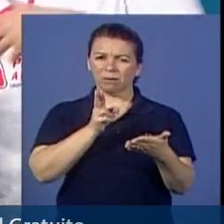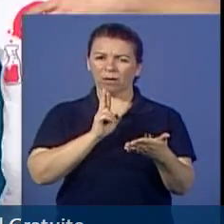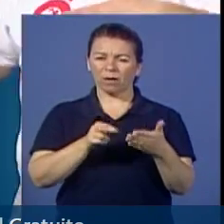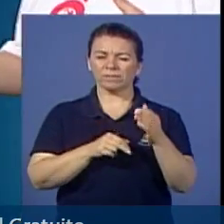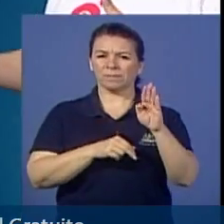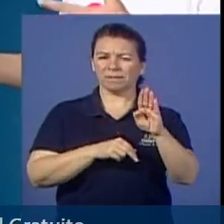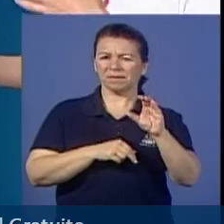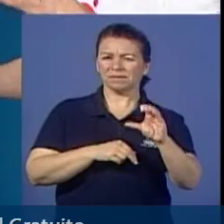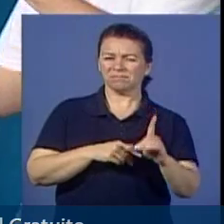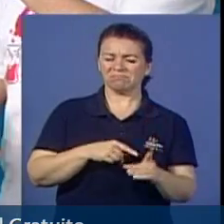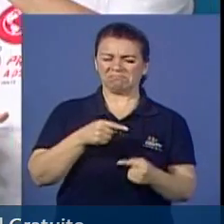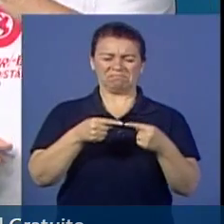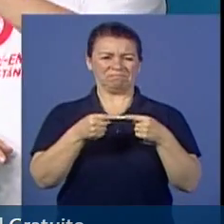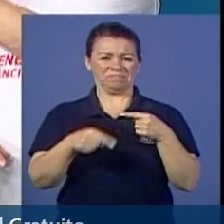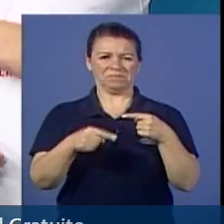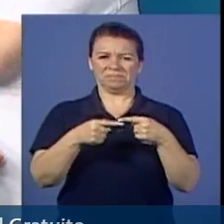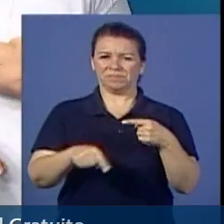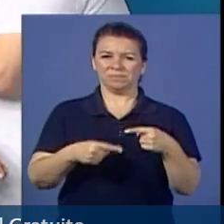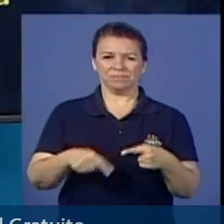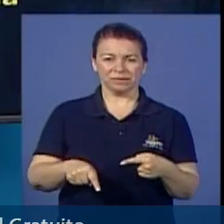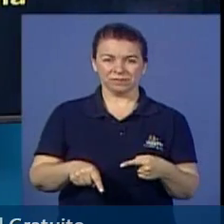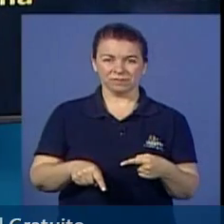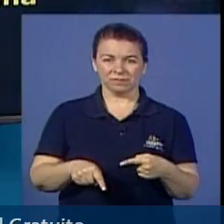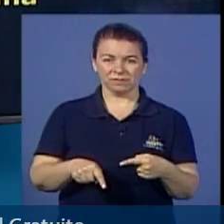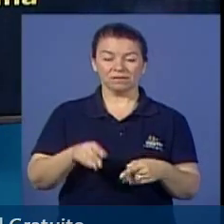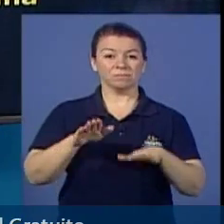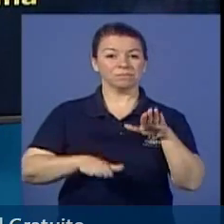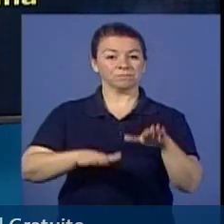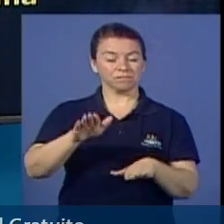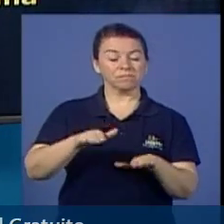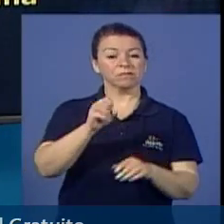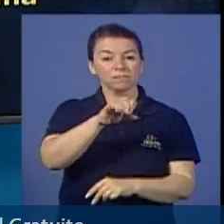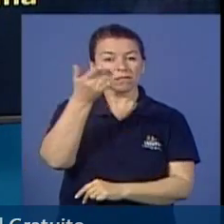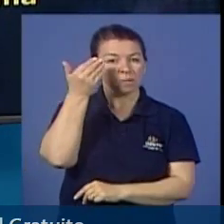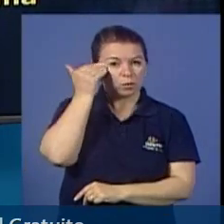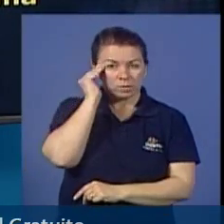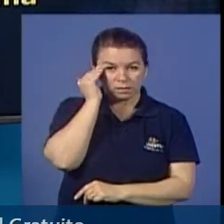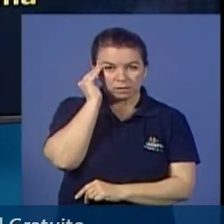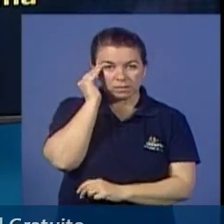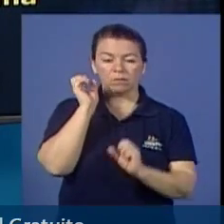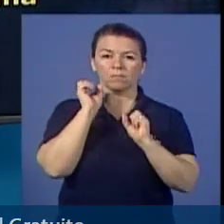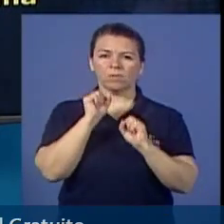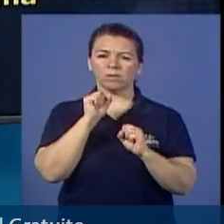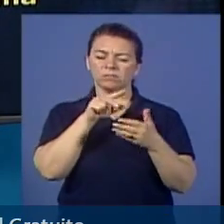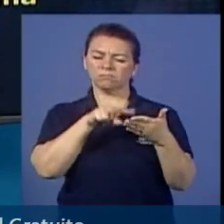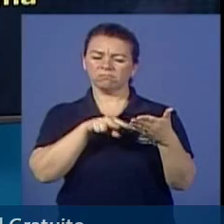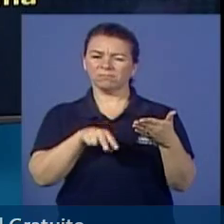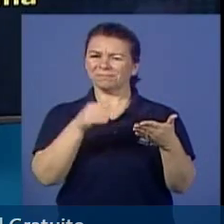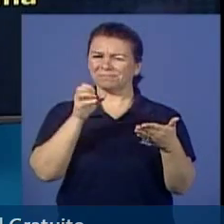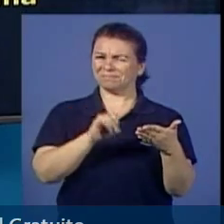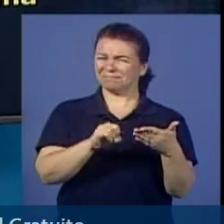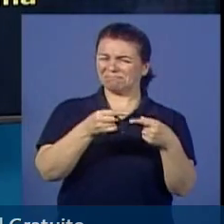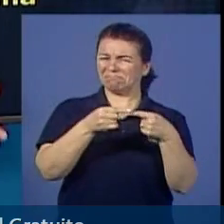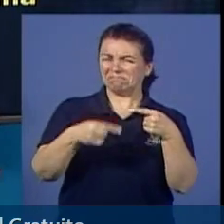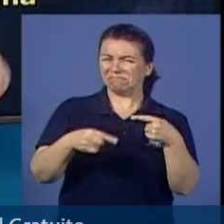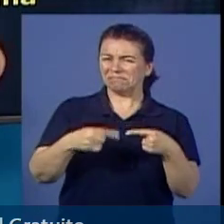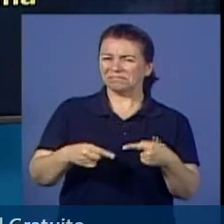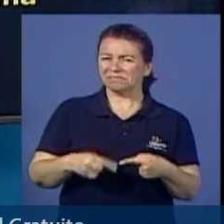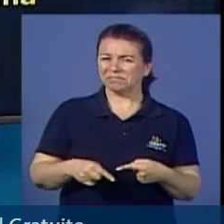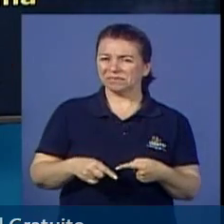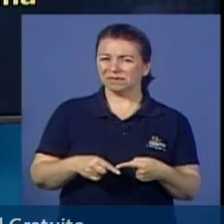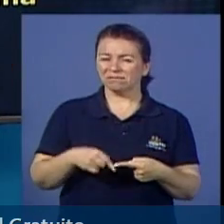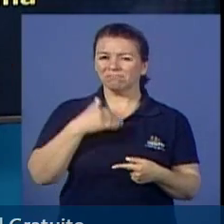ajuda. Mas é claro, né? Aquilo que eu sempre comento aqui. Nós, né, Coruja, nós não estamos aqui para solucionar questões que já caíram. Elas